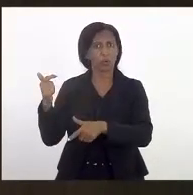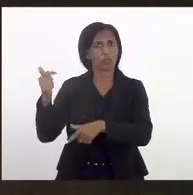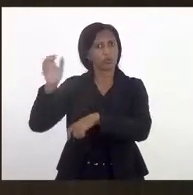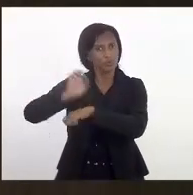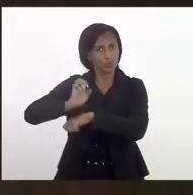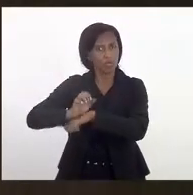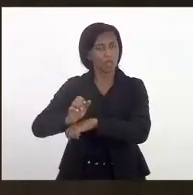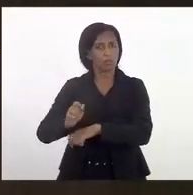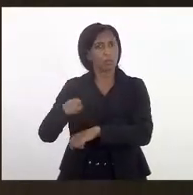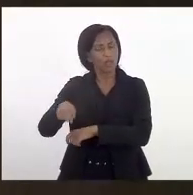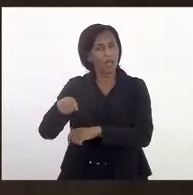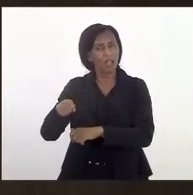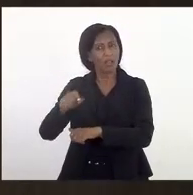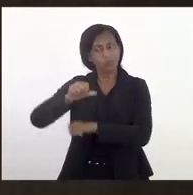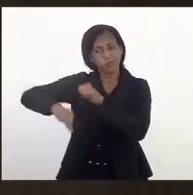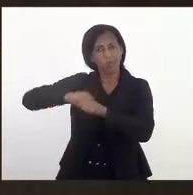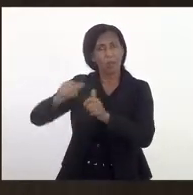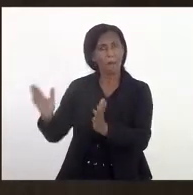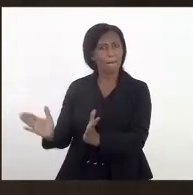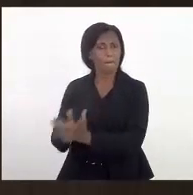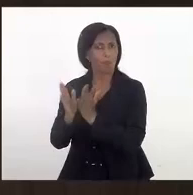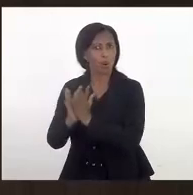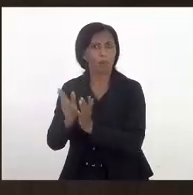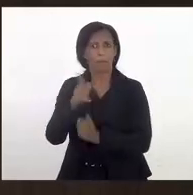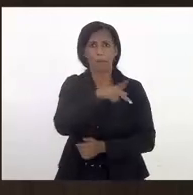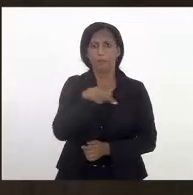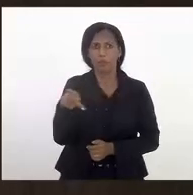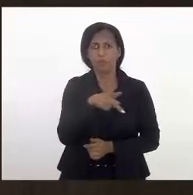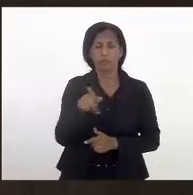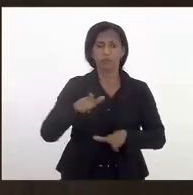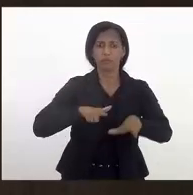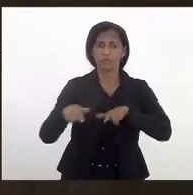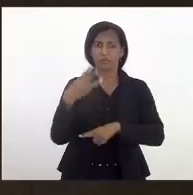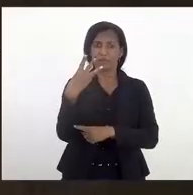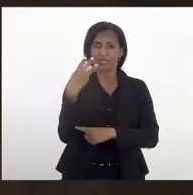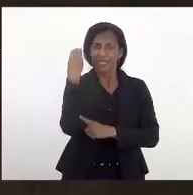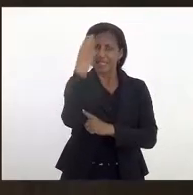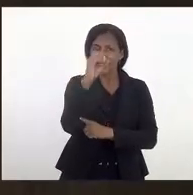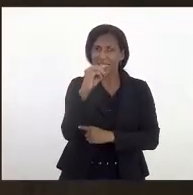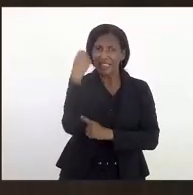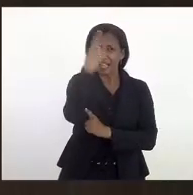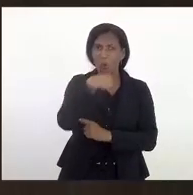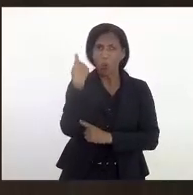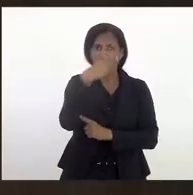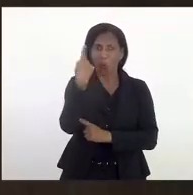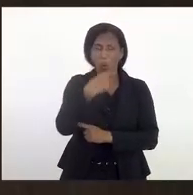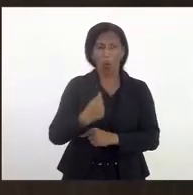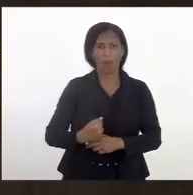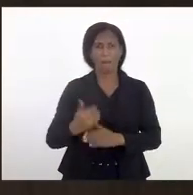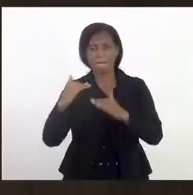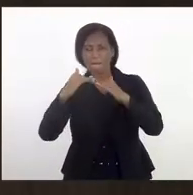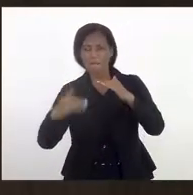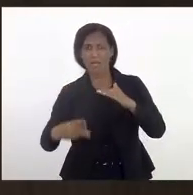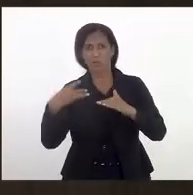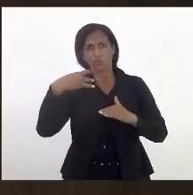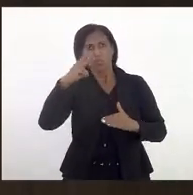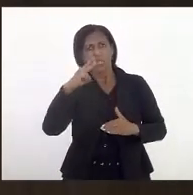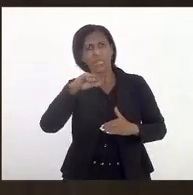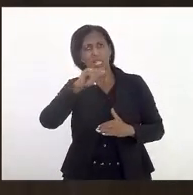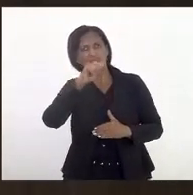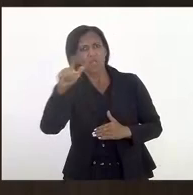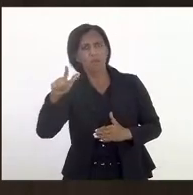empobrecendo um professor que trabalha 30 horas nesse estado tem um salário menor do que é r$ 3000